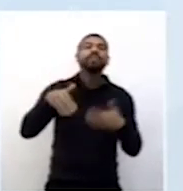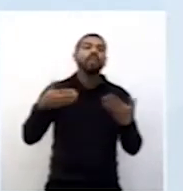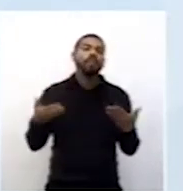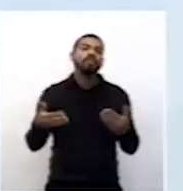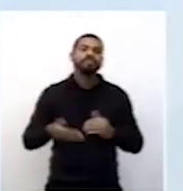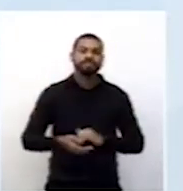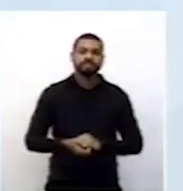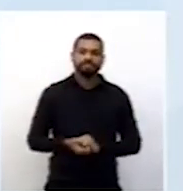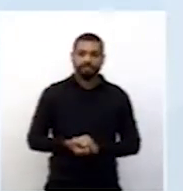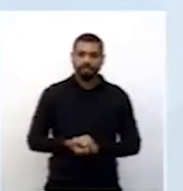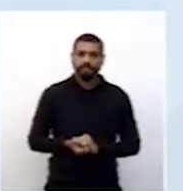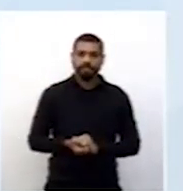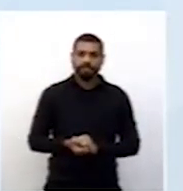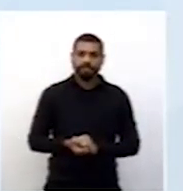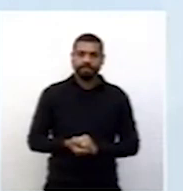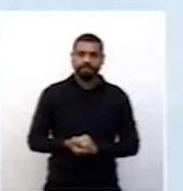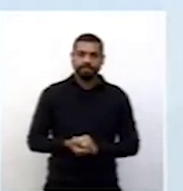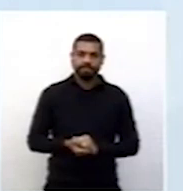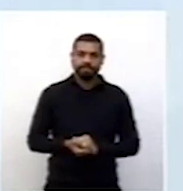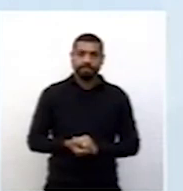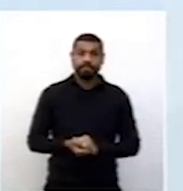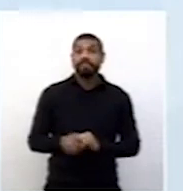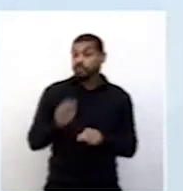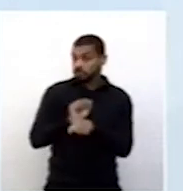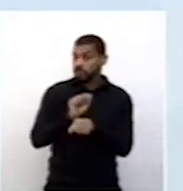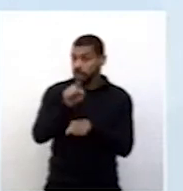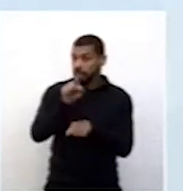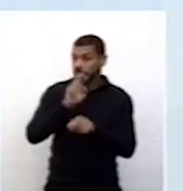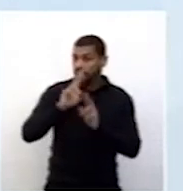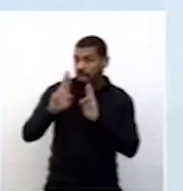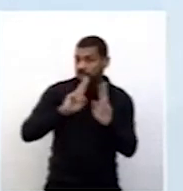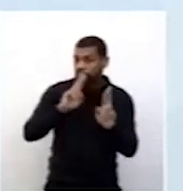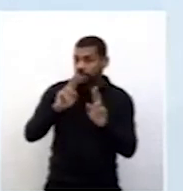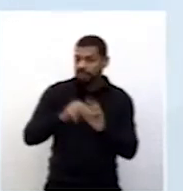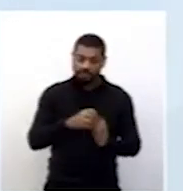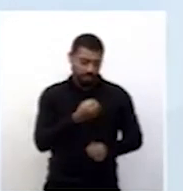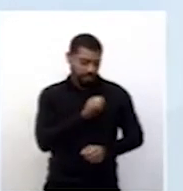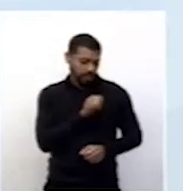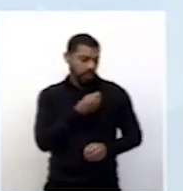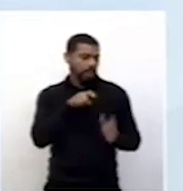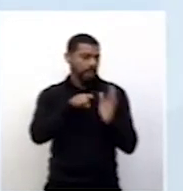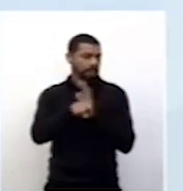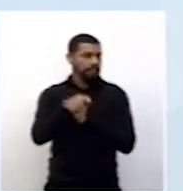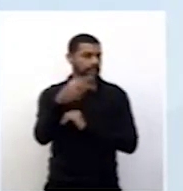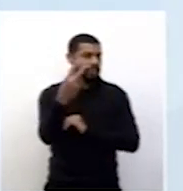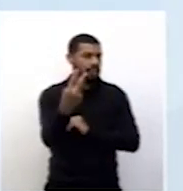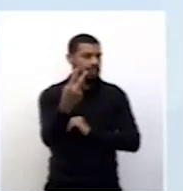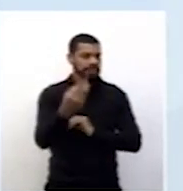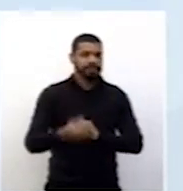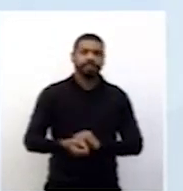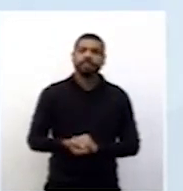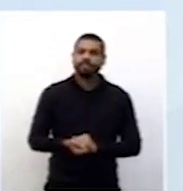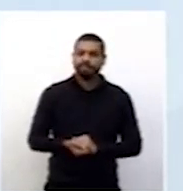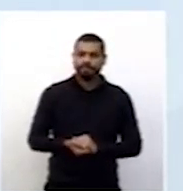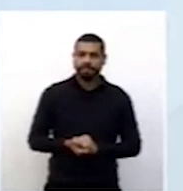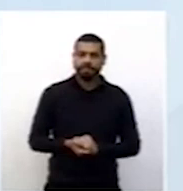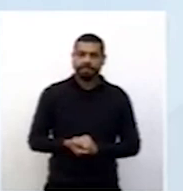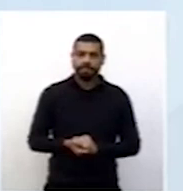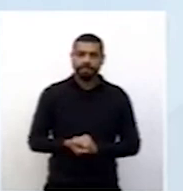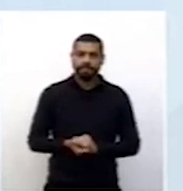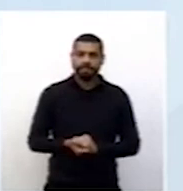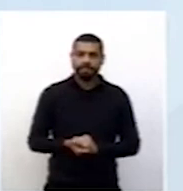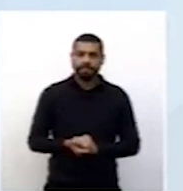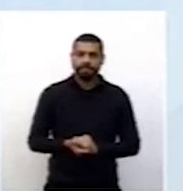agressivos? Vou te dar um tempinho para você responder. Segunda, do you know what actions in your city